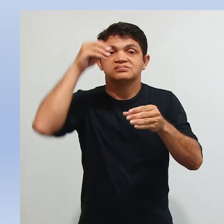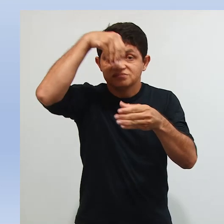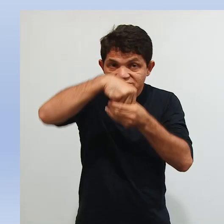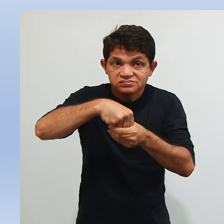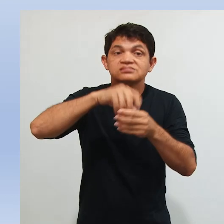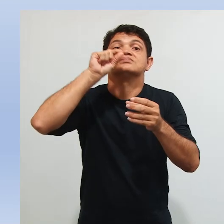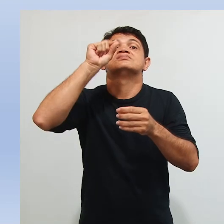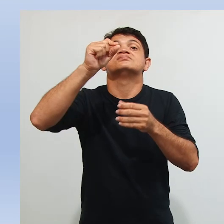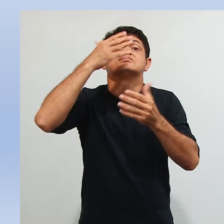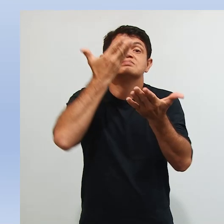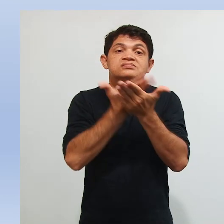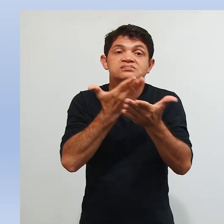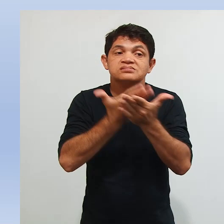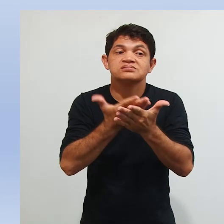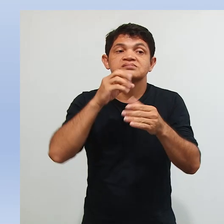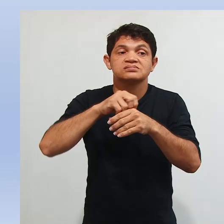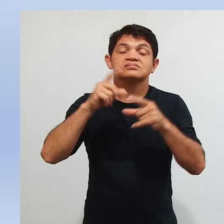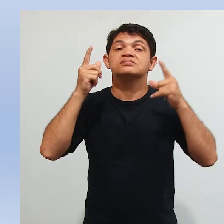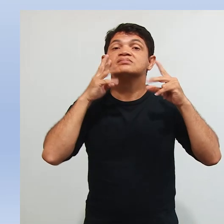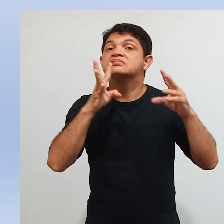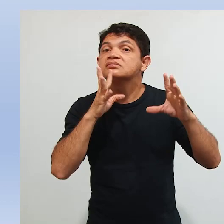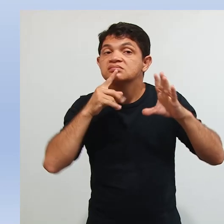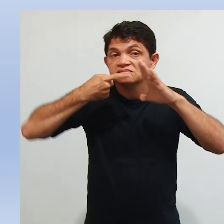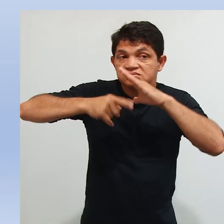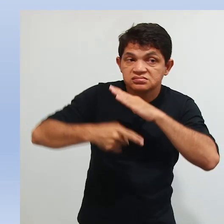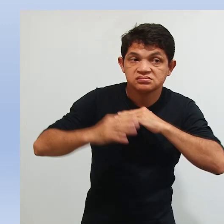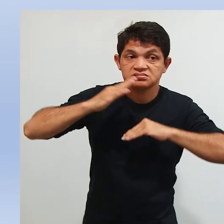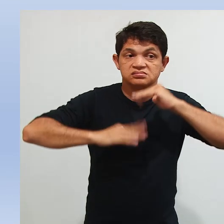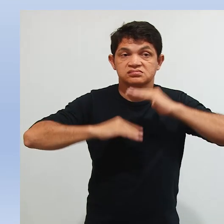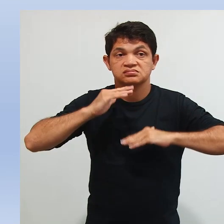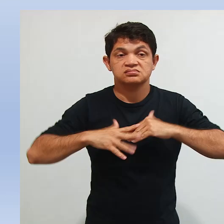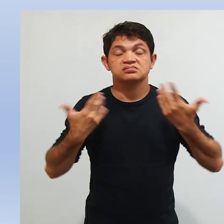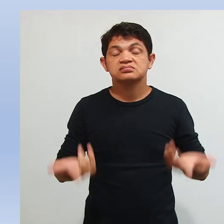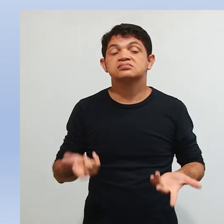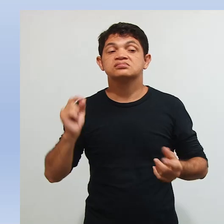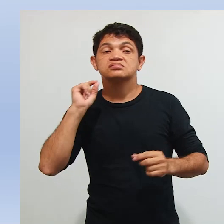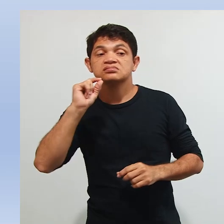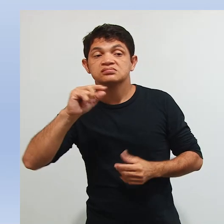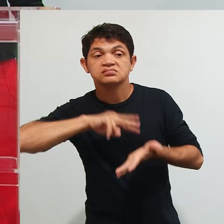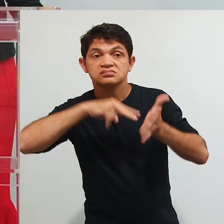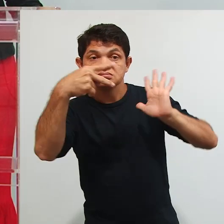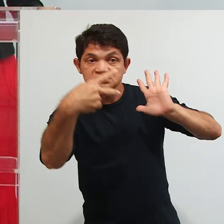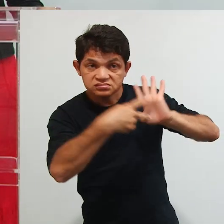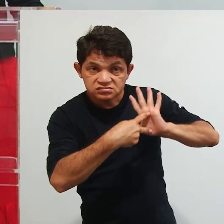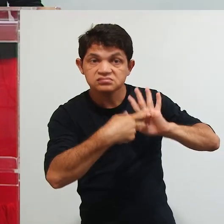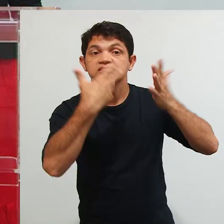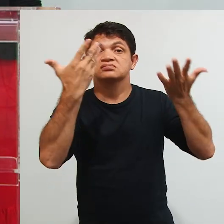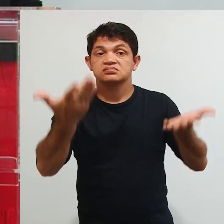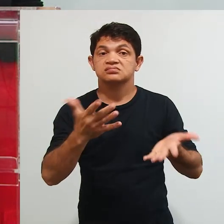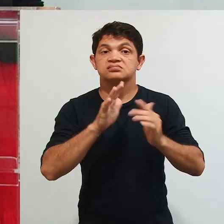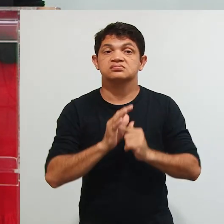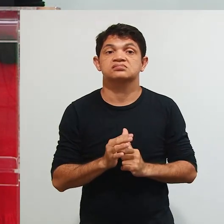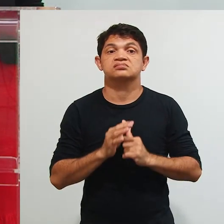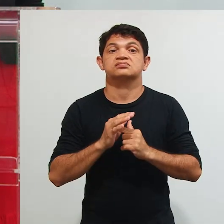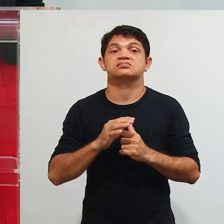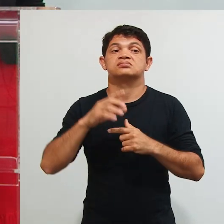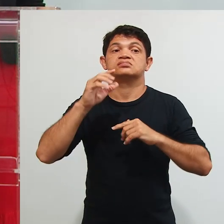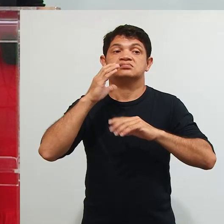causas, dentro de suas possibilidades e de seus conhecimentos. Ou seja,